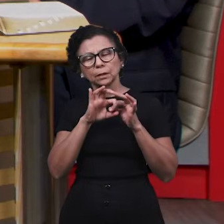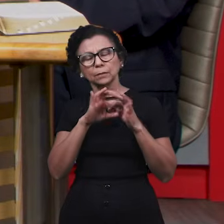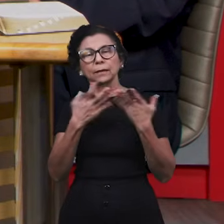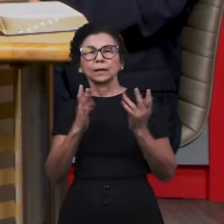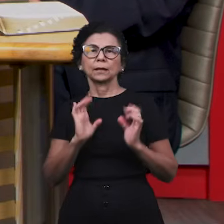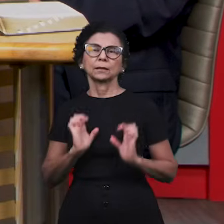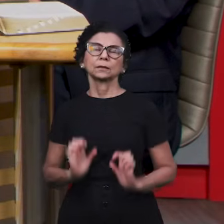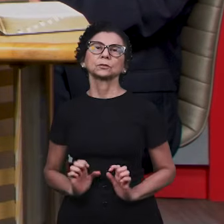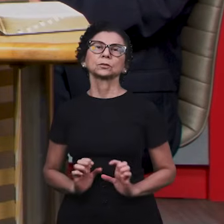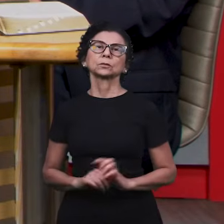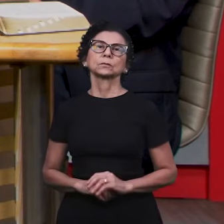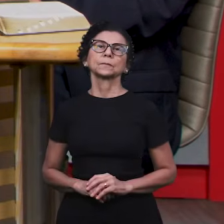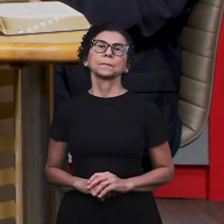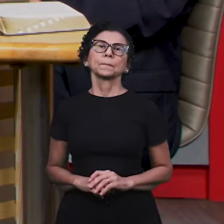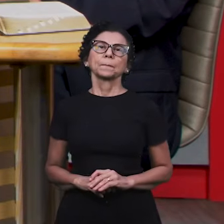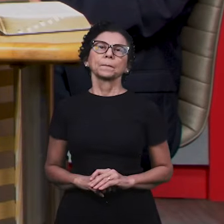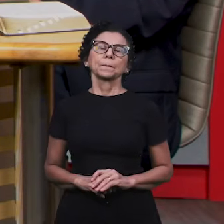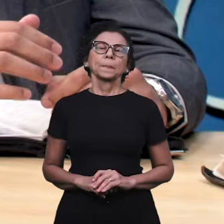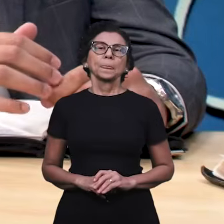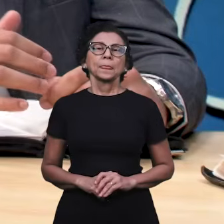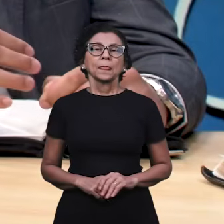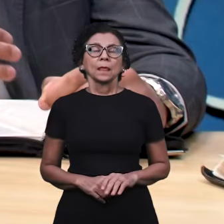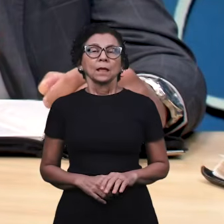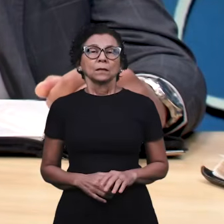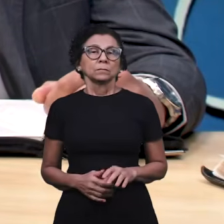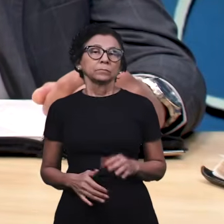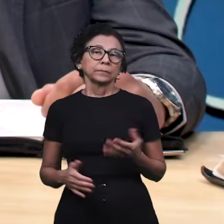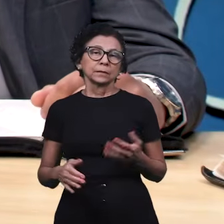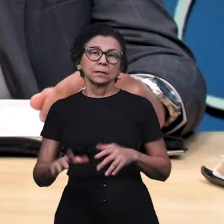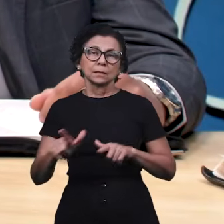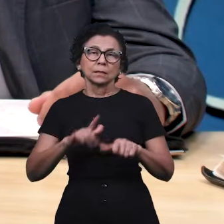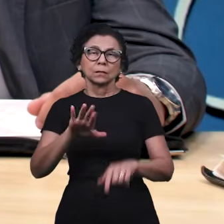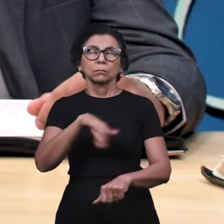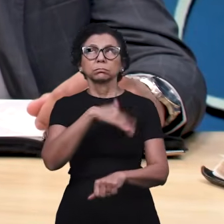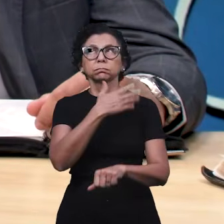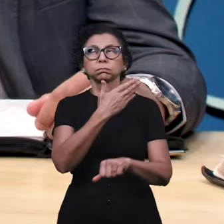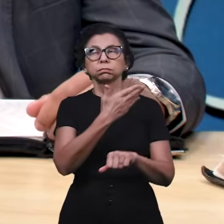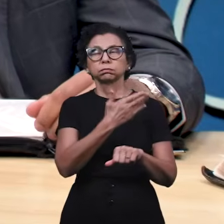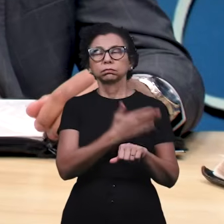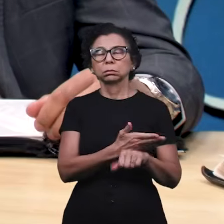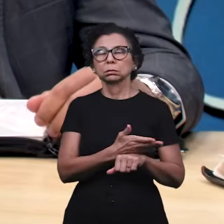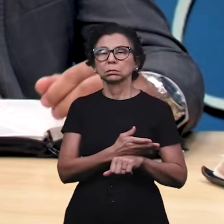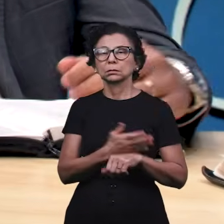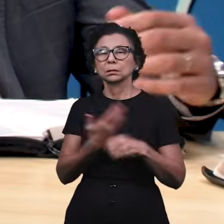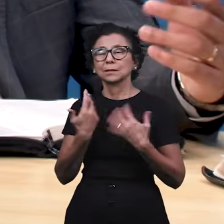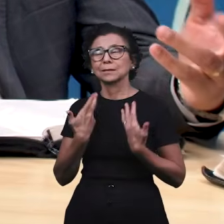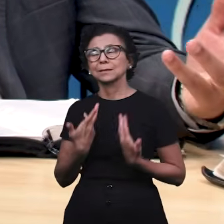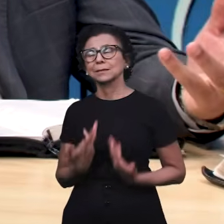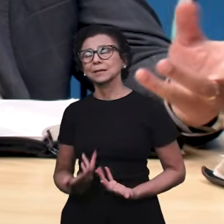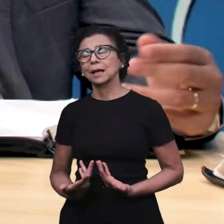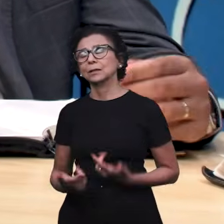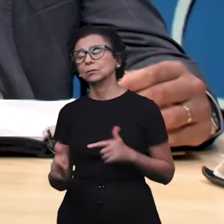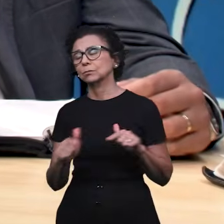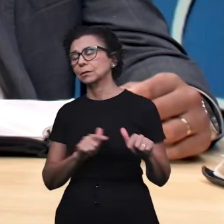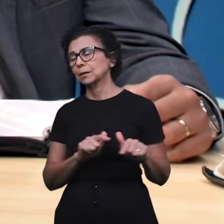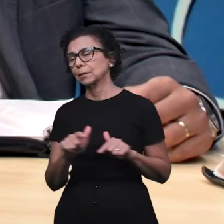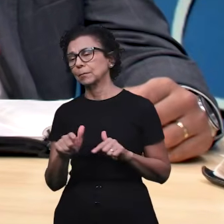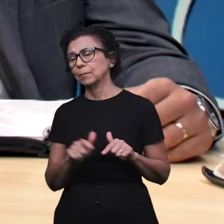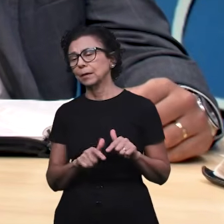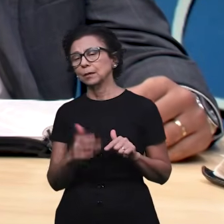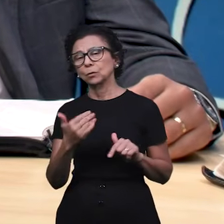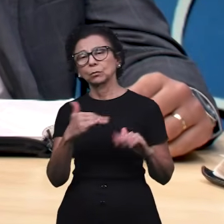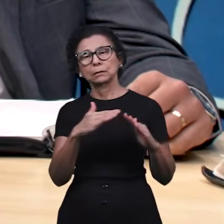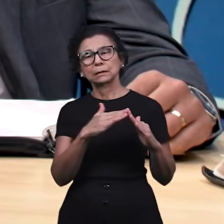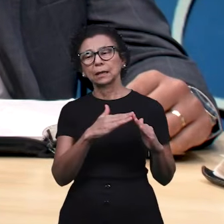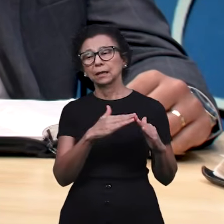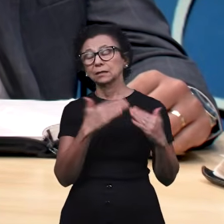até, né, pastor, que chega de um dia cansativo, às vezes teve diversos entreveiros no seu trabalho ou nos seus lares. Lutas.